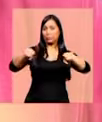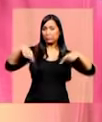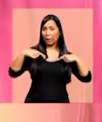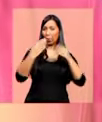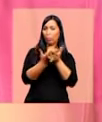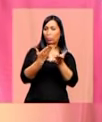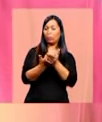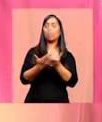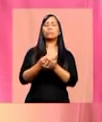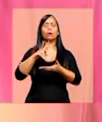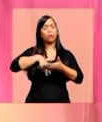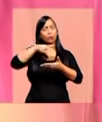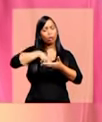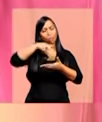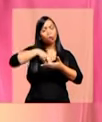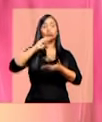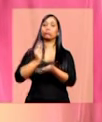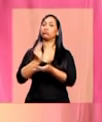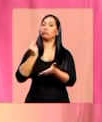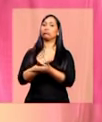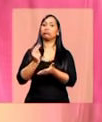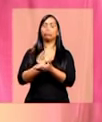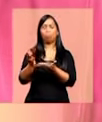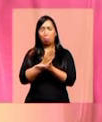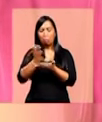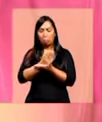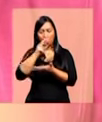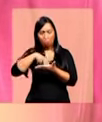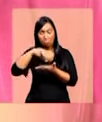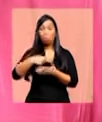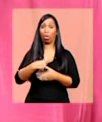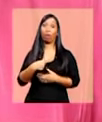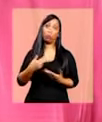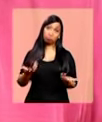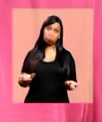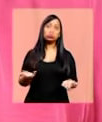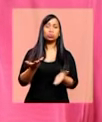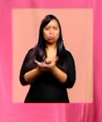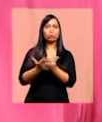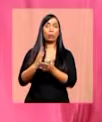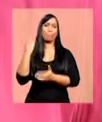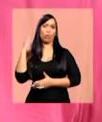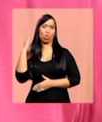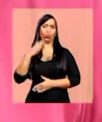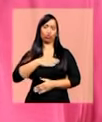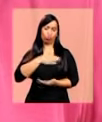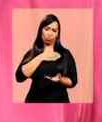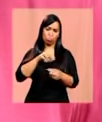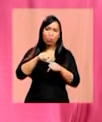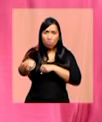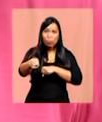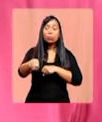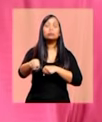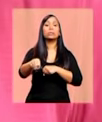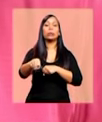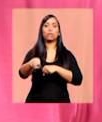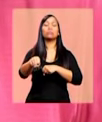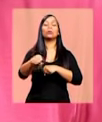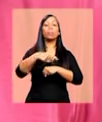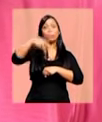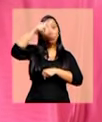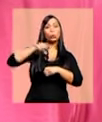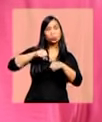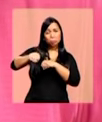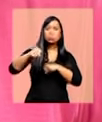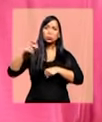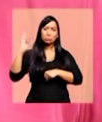docência. Então a gente está sempre lendo, está sempre em contato com livros. E eu, claro, estudei biologia na minha formação, na minha graduação,